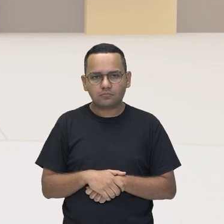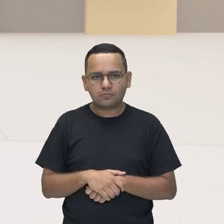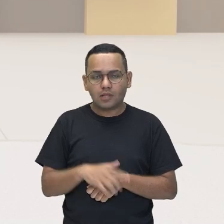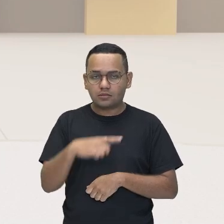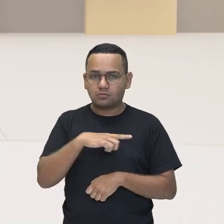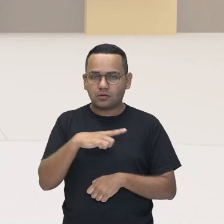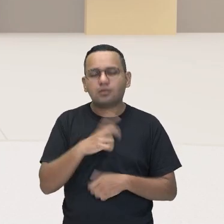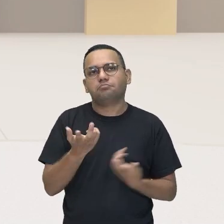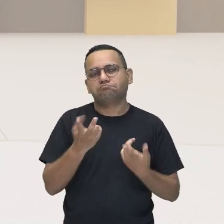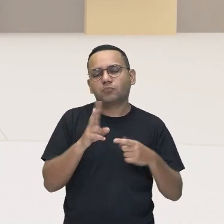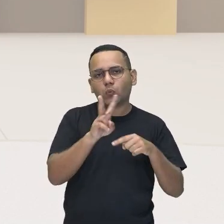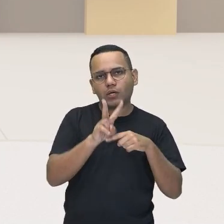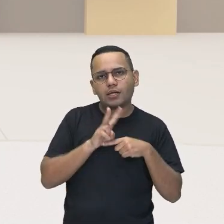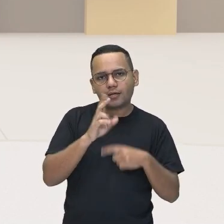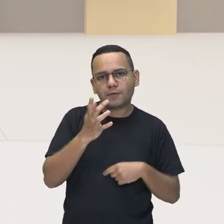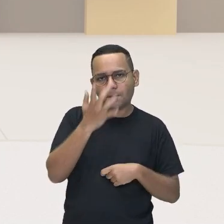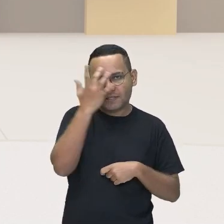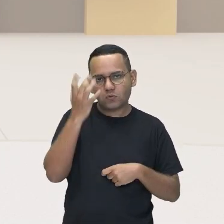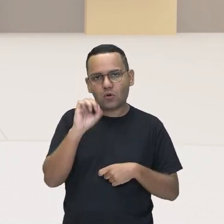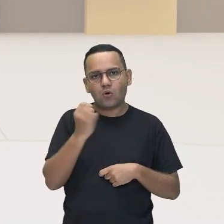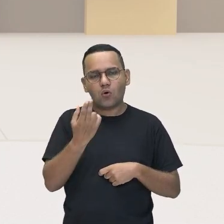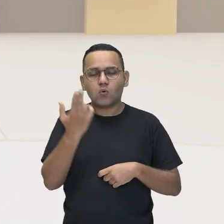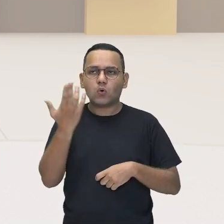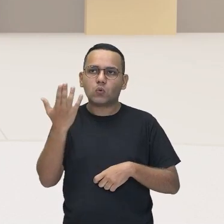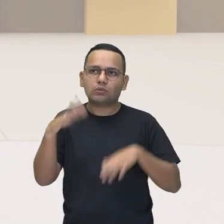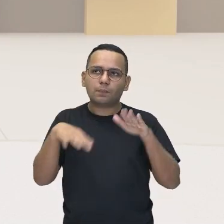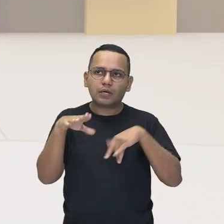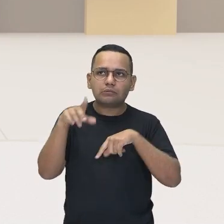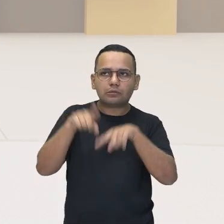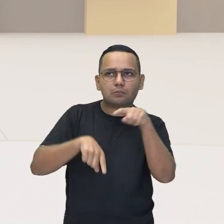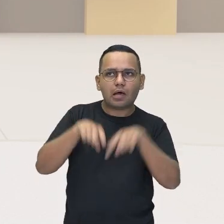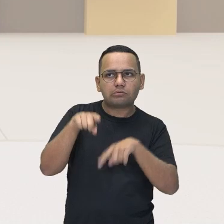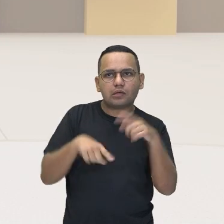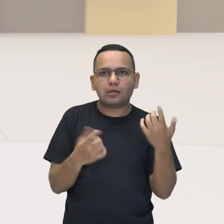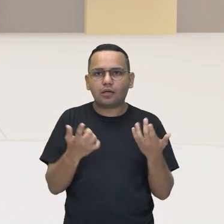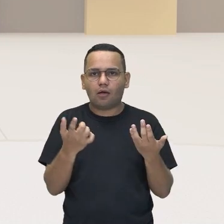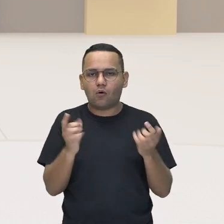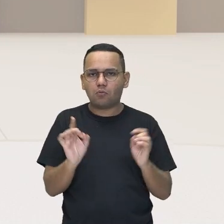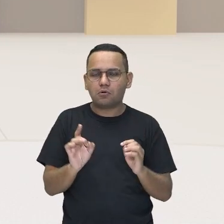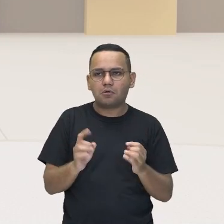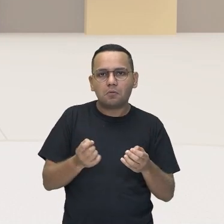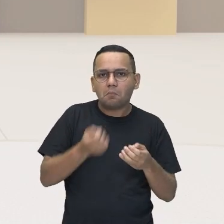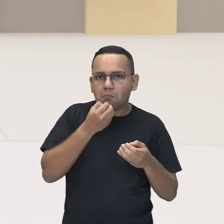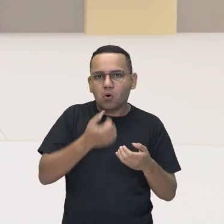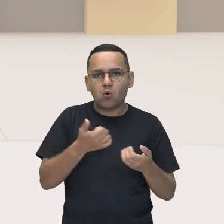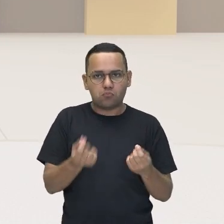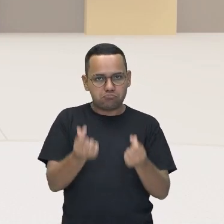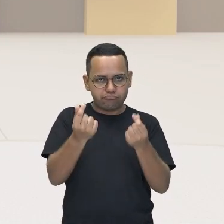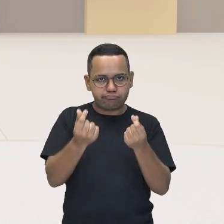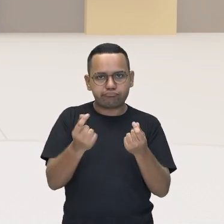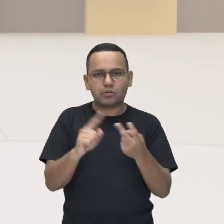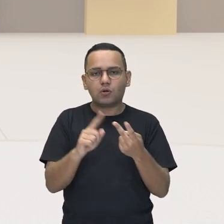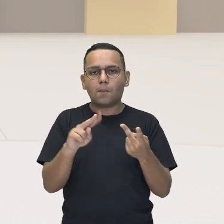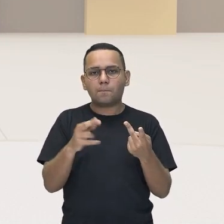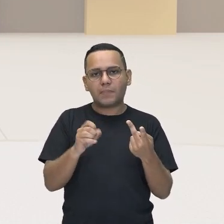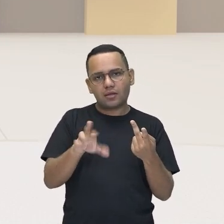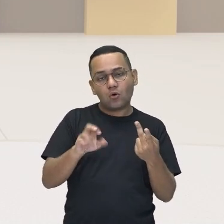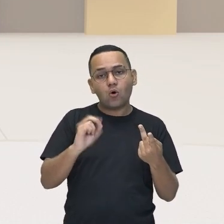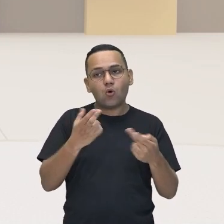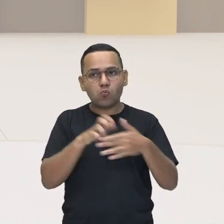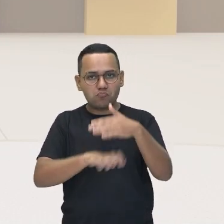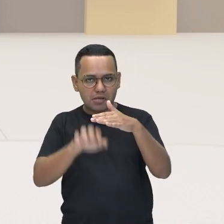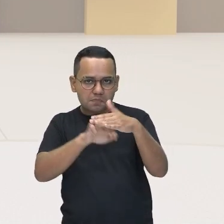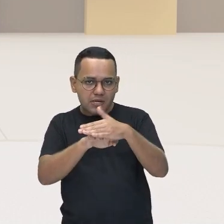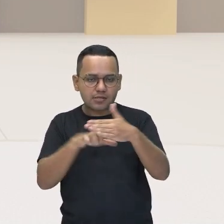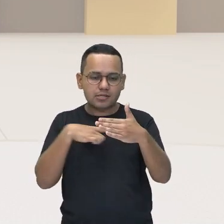se ele possui, né, joias ou algo de valor, ele pode fazer um penhor. Às vezes ele pode fazer parte de uma cooperativa e a cooperativa ter direito, né, a